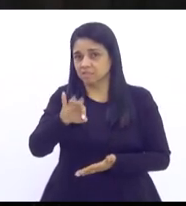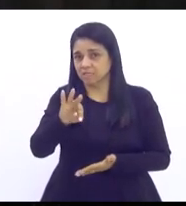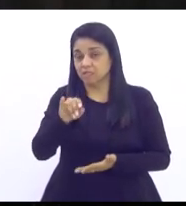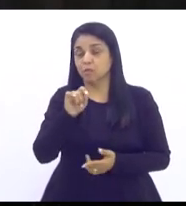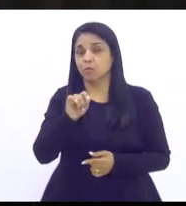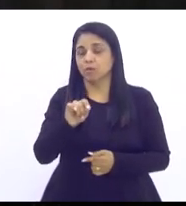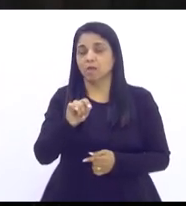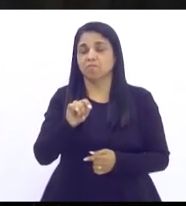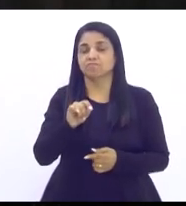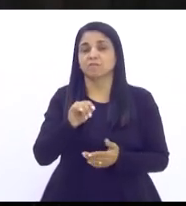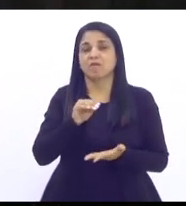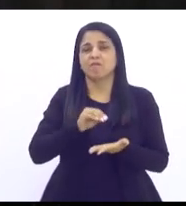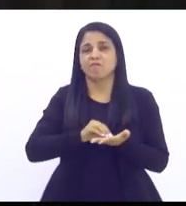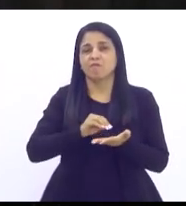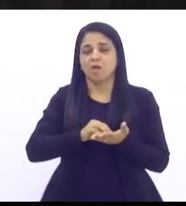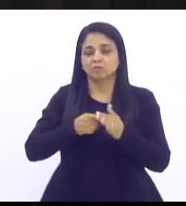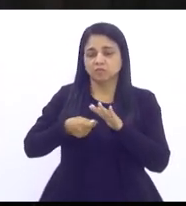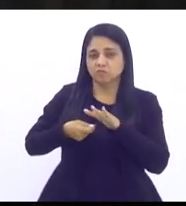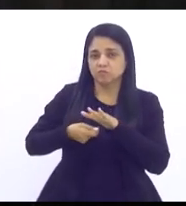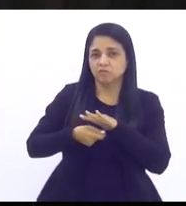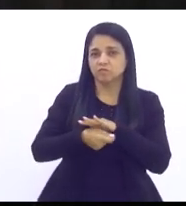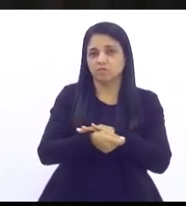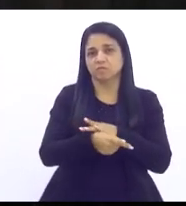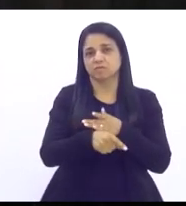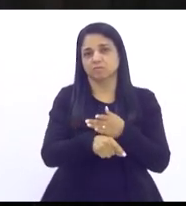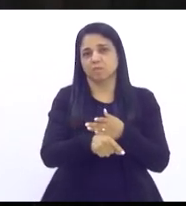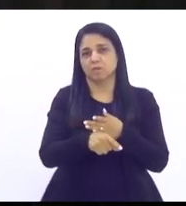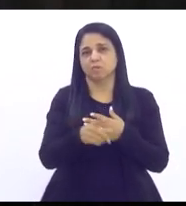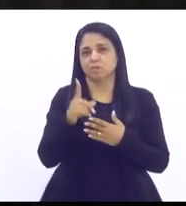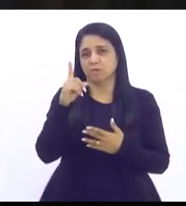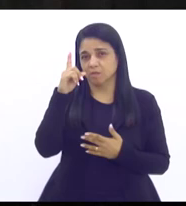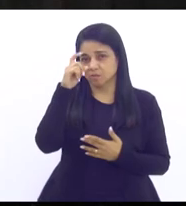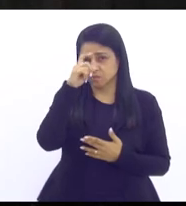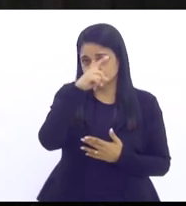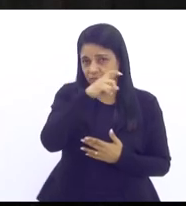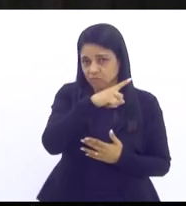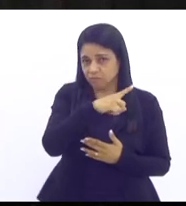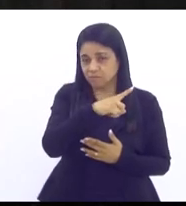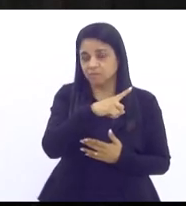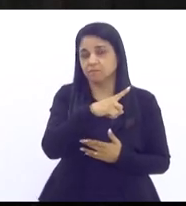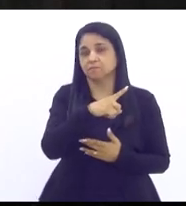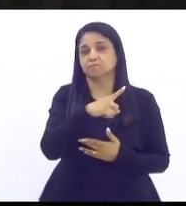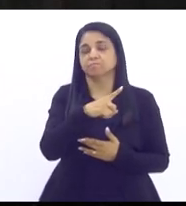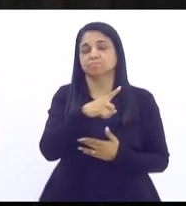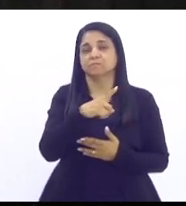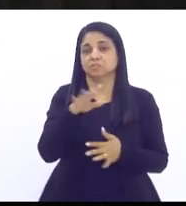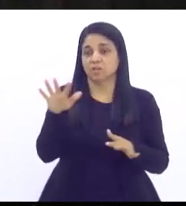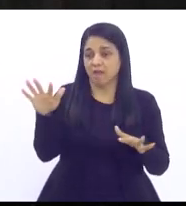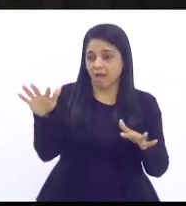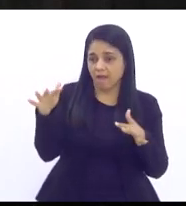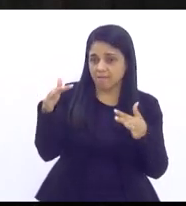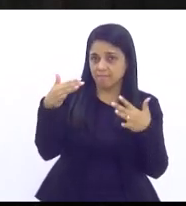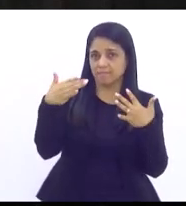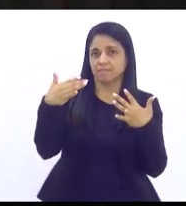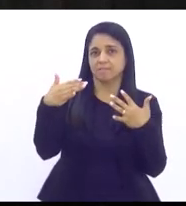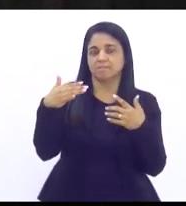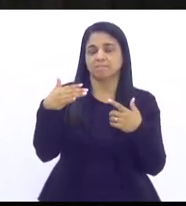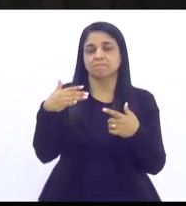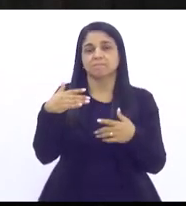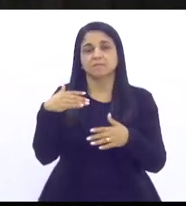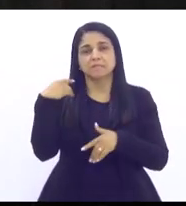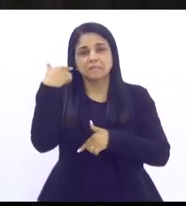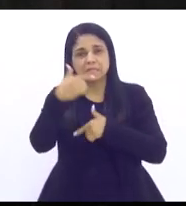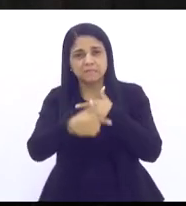do desinvestimento, da nossa dificuldade de atrair o setor produtivo e trabalhos que gerem